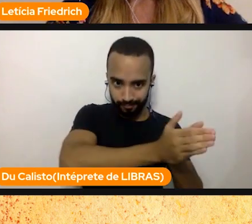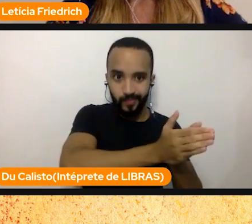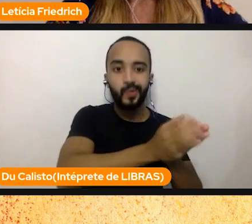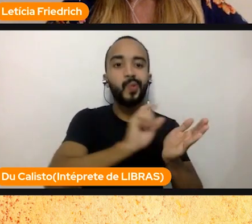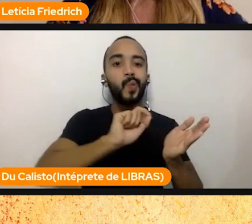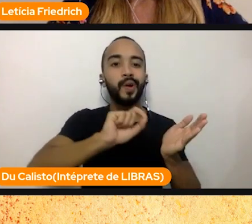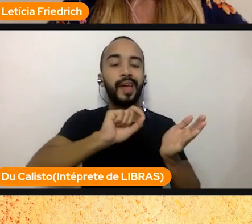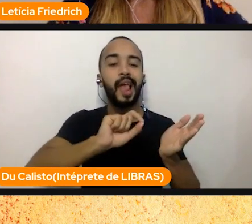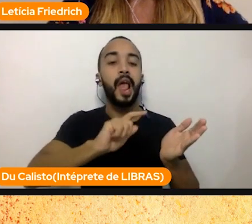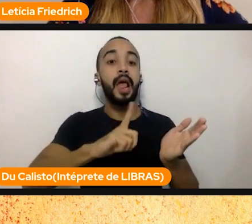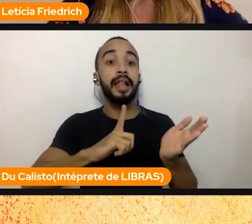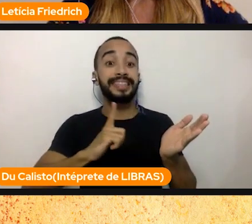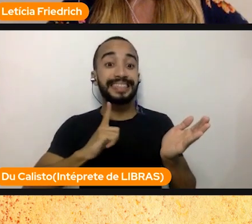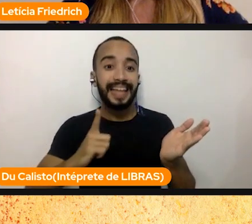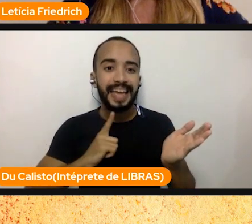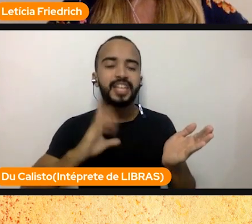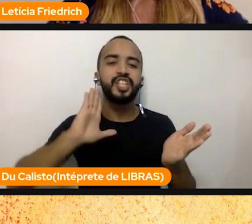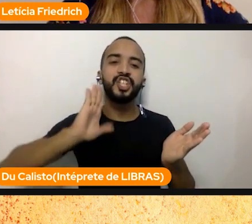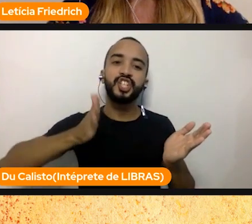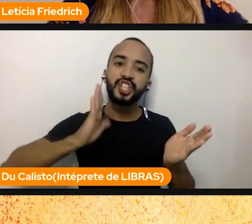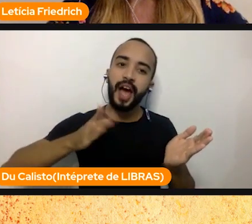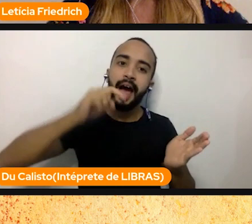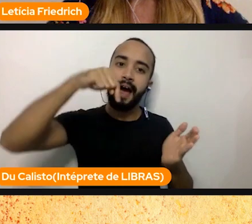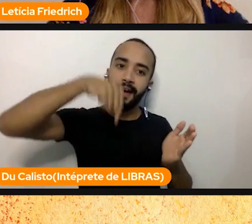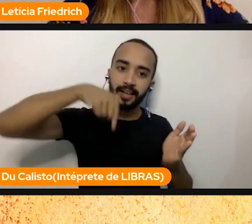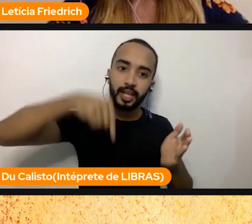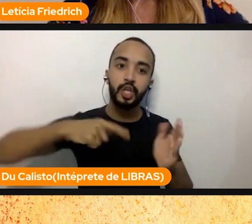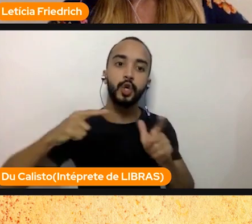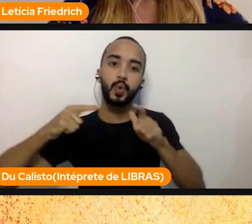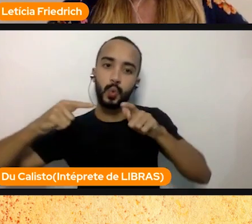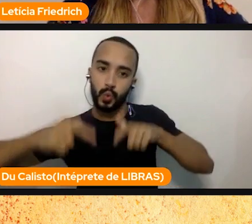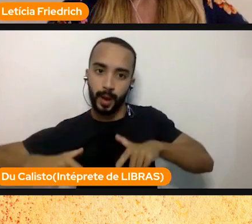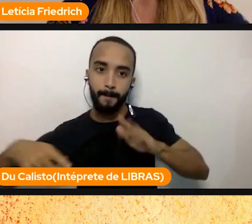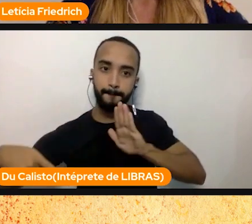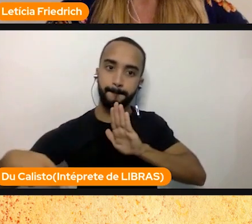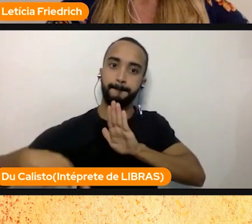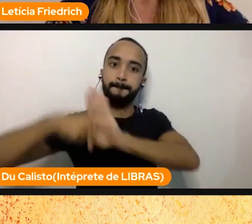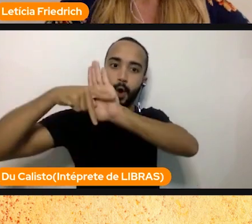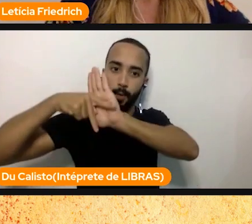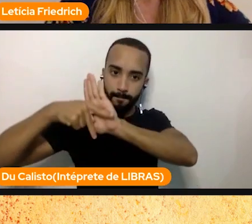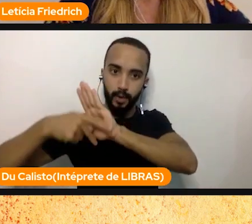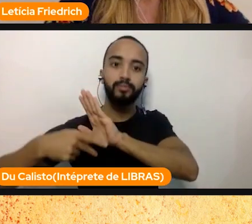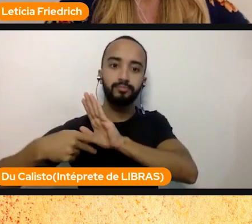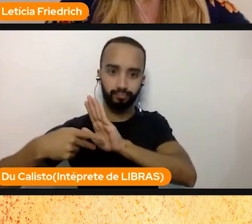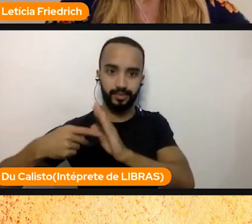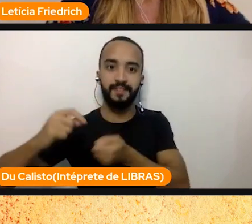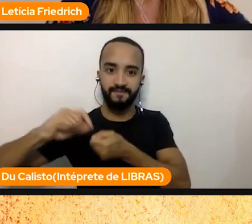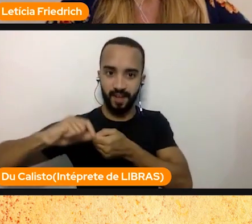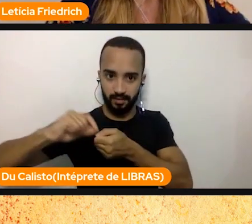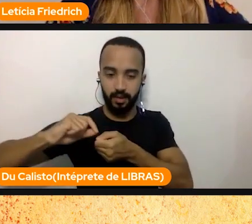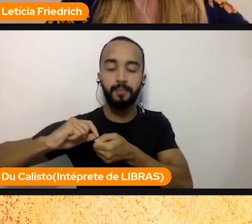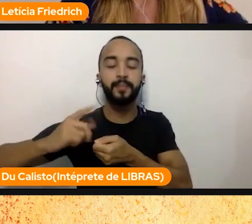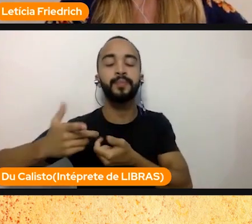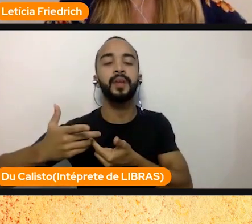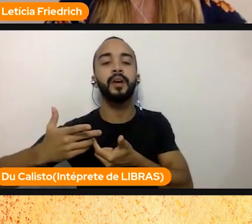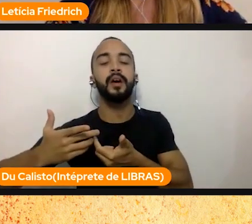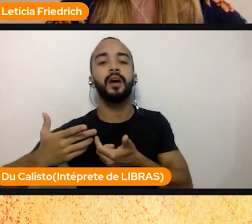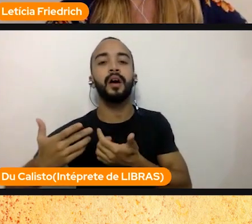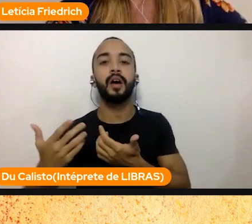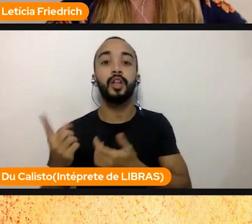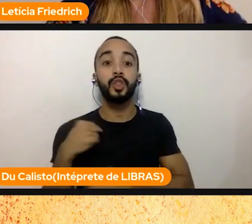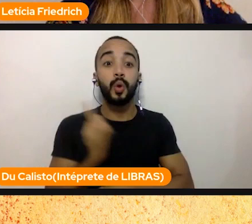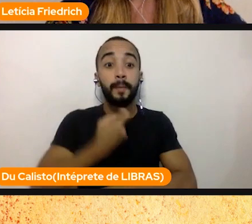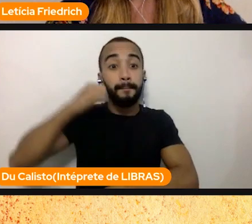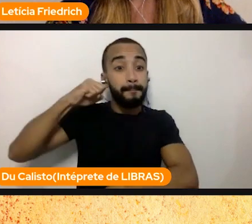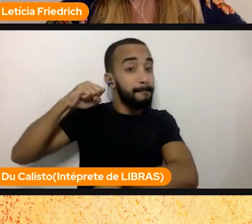aqui em Recife, né, e paramos, está fazendo um mês agora, em março, está fazendo um ano agora em março de que a gente parou,